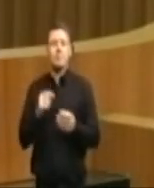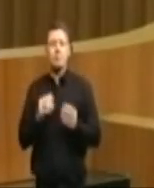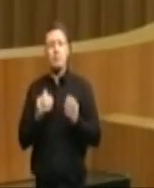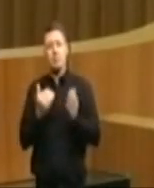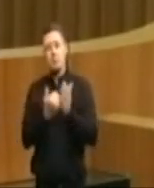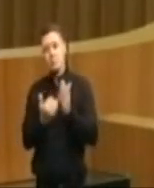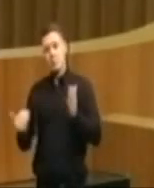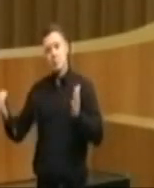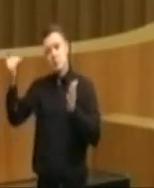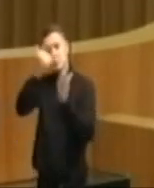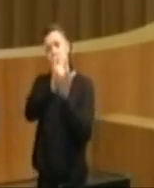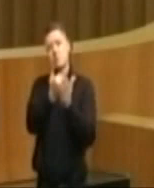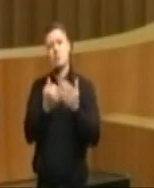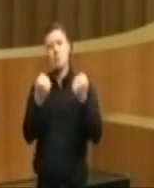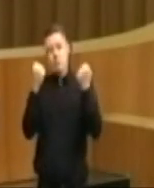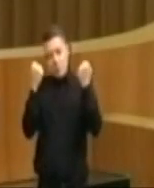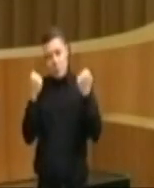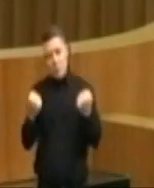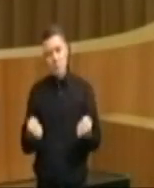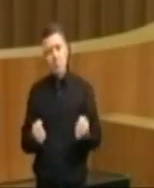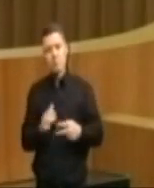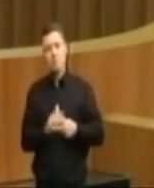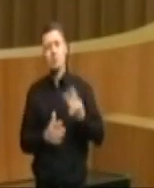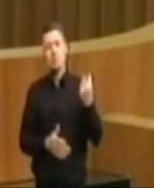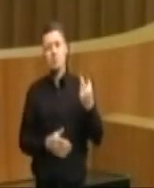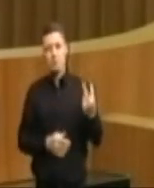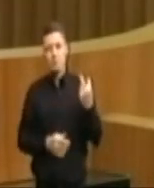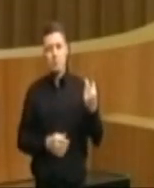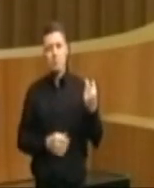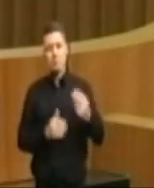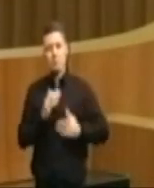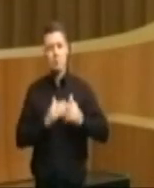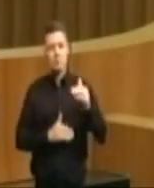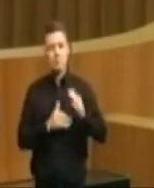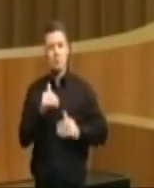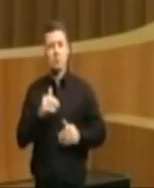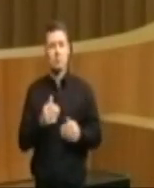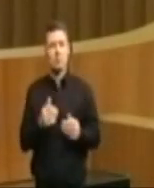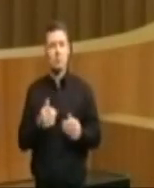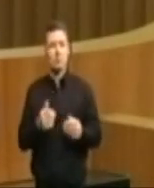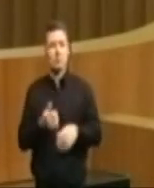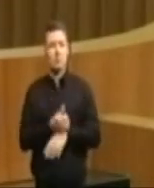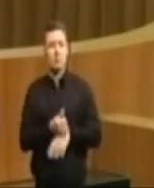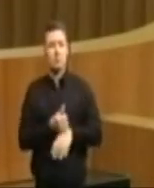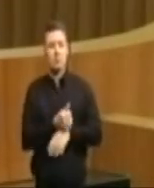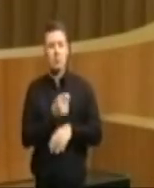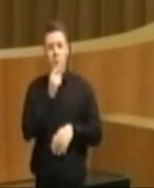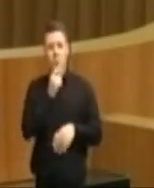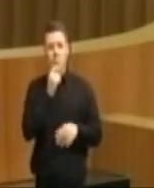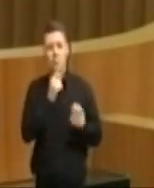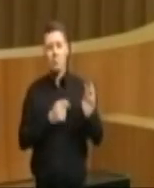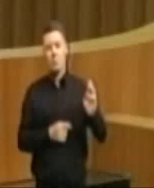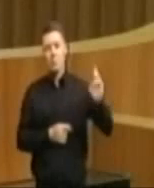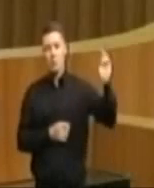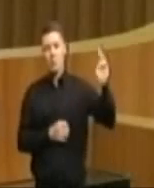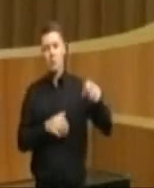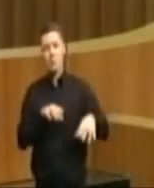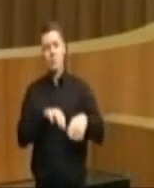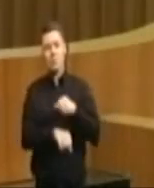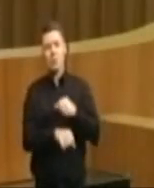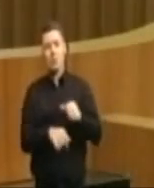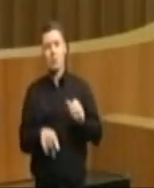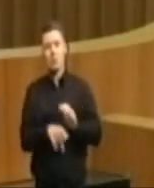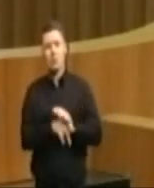para o professor, uma dupla função. O professor, ele não tem que ser responsável pela formação dos